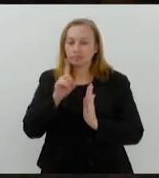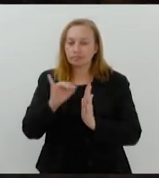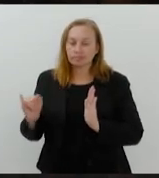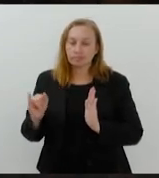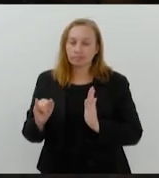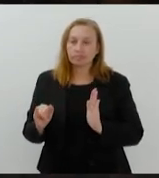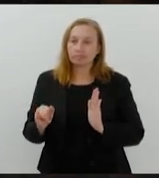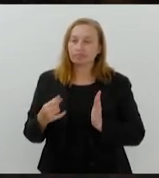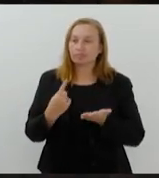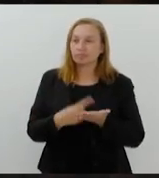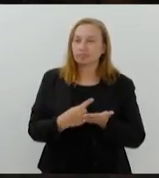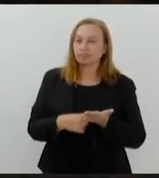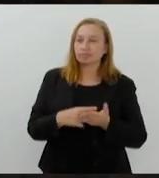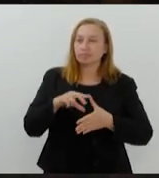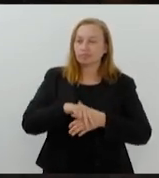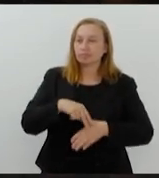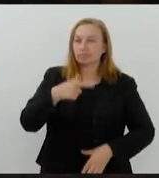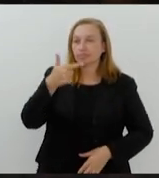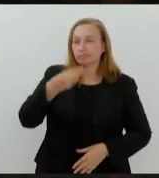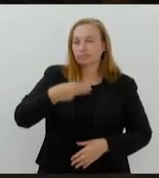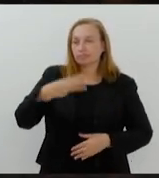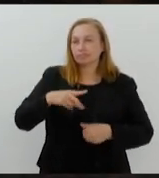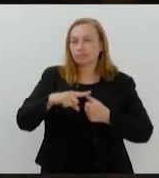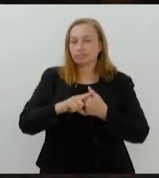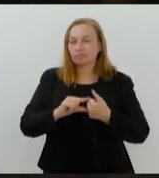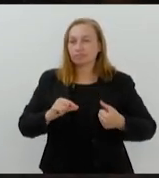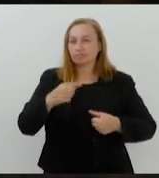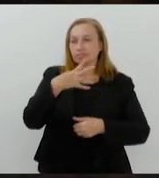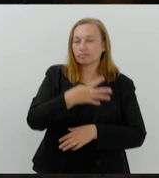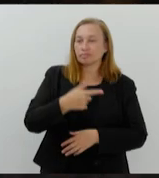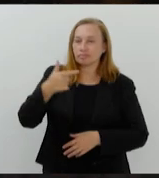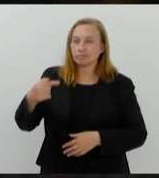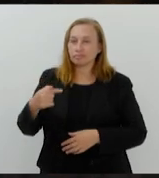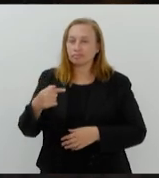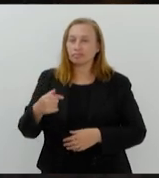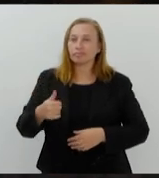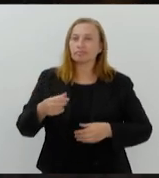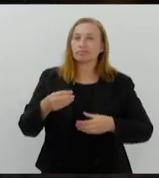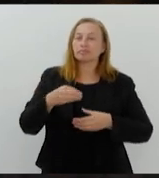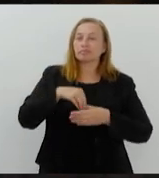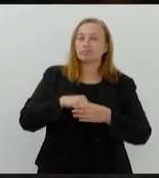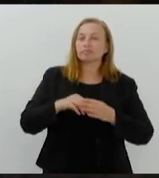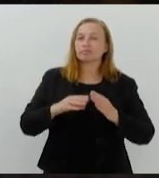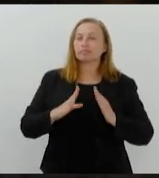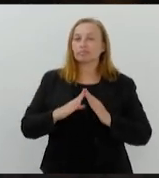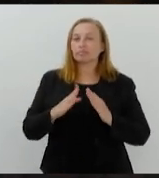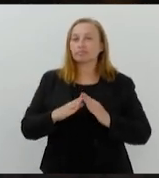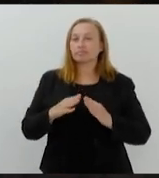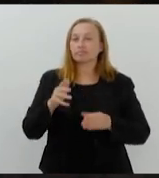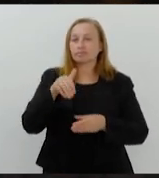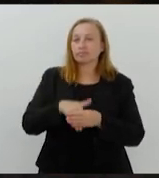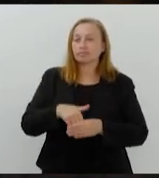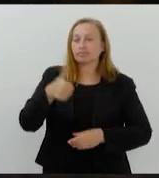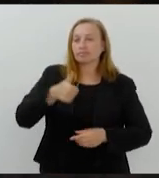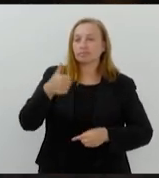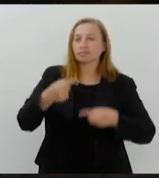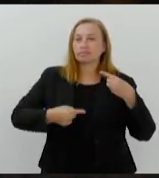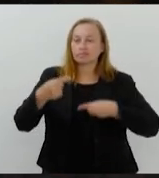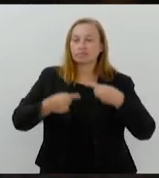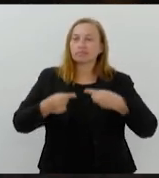de acordo com o inciso 3º do artigo 47 do Regimento Interno, em tramitação ordinária, em votação em primeira